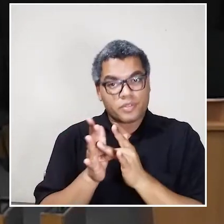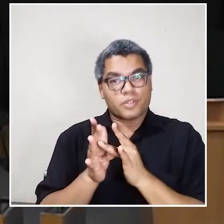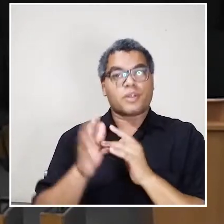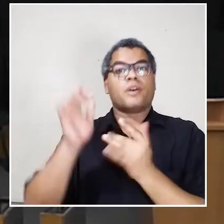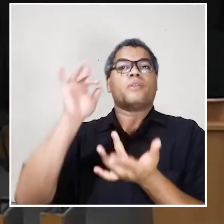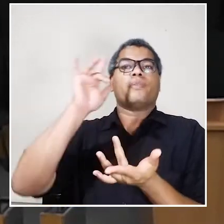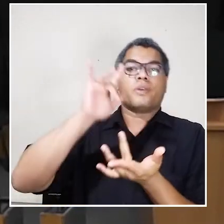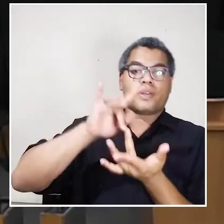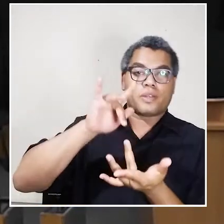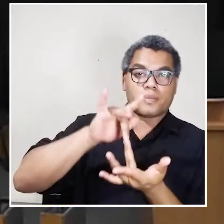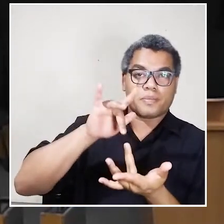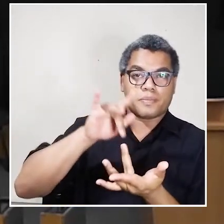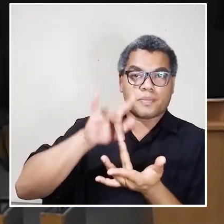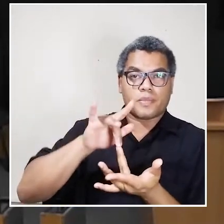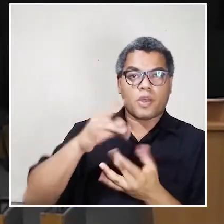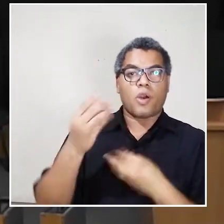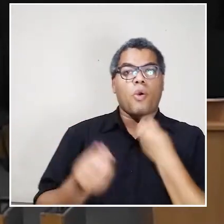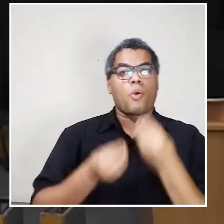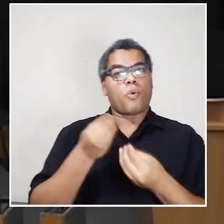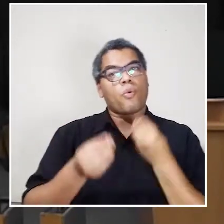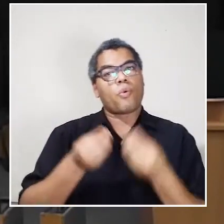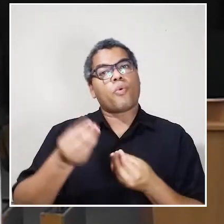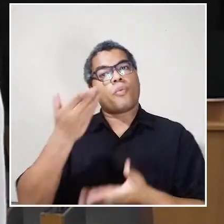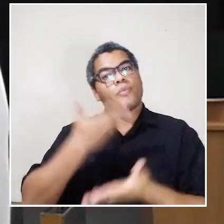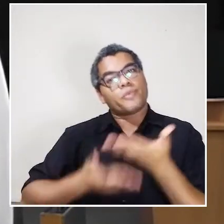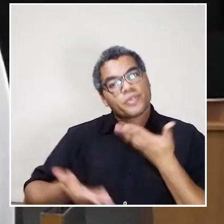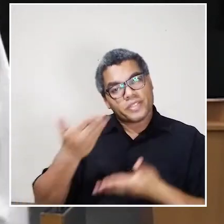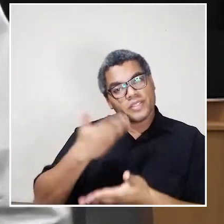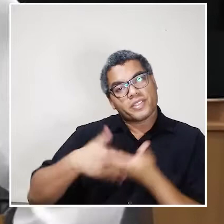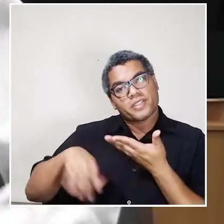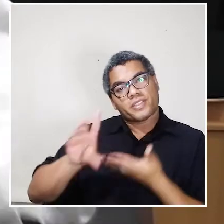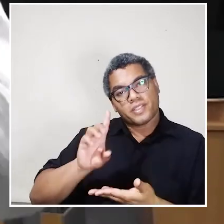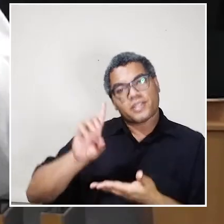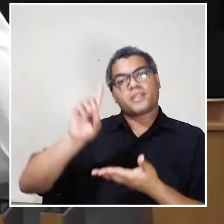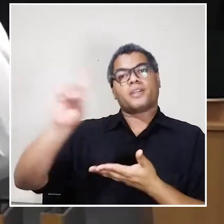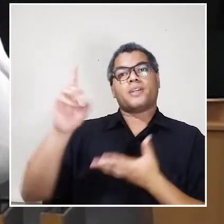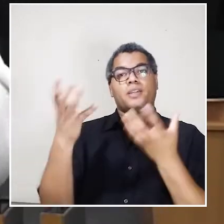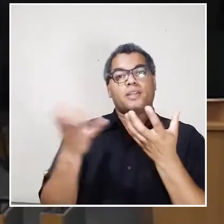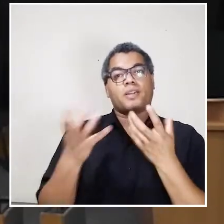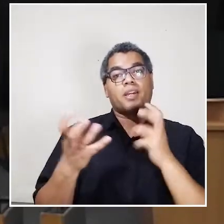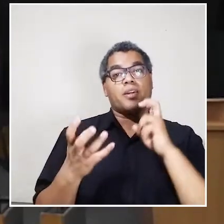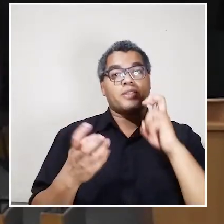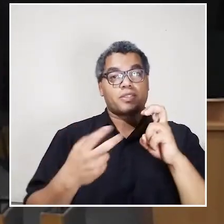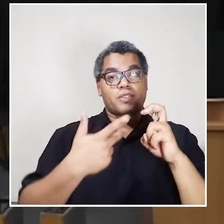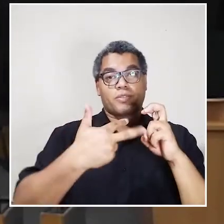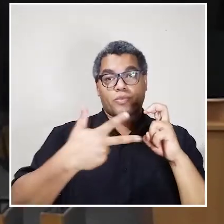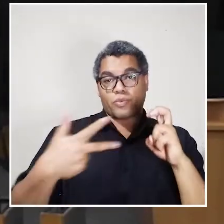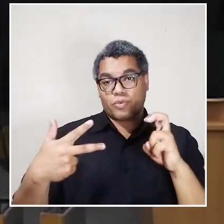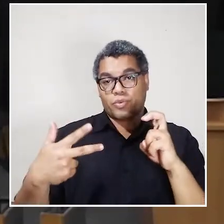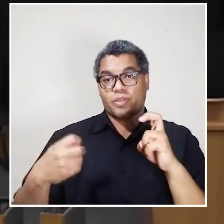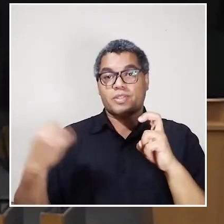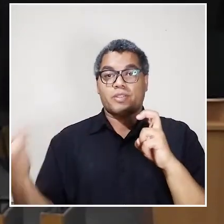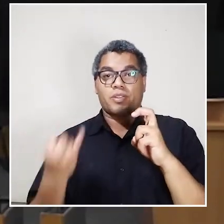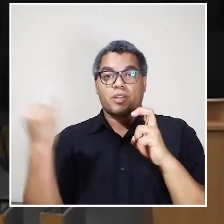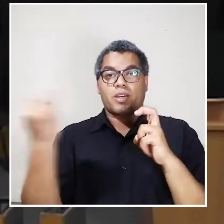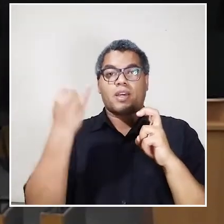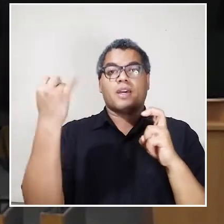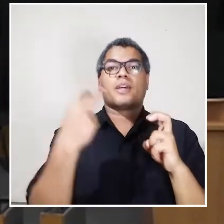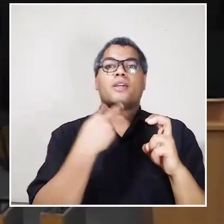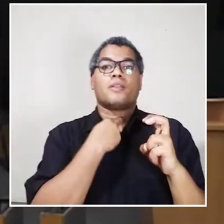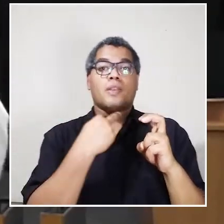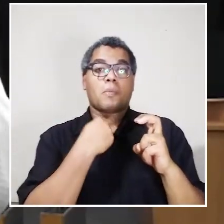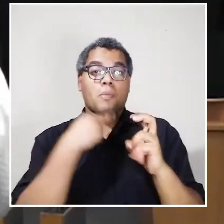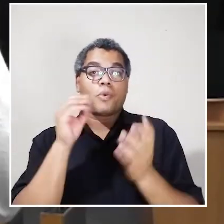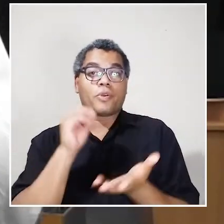vida espiritual, da nossa vida como servidores do Senhor. E eu quero aqui elencar 5 elementos fundamentais que